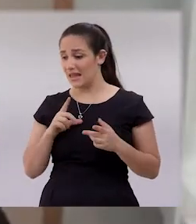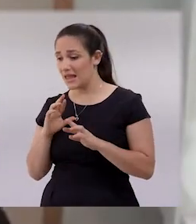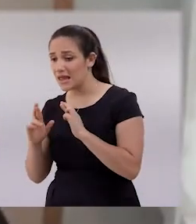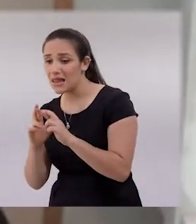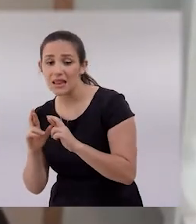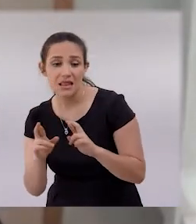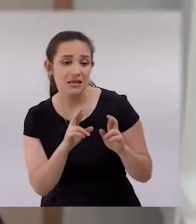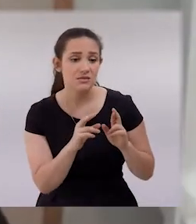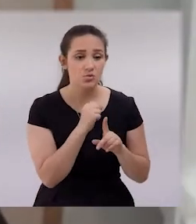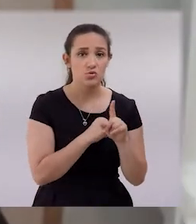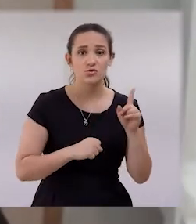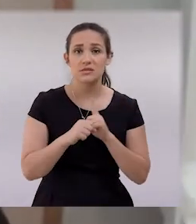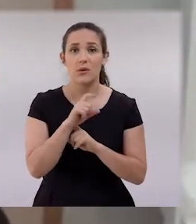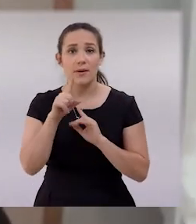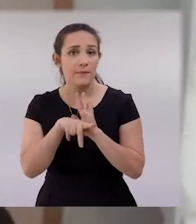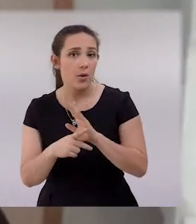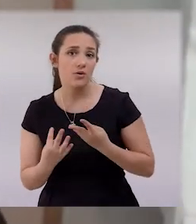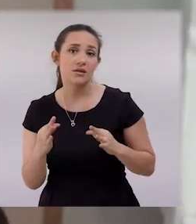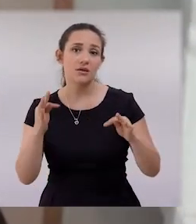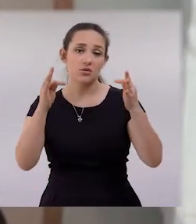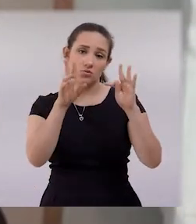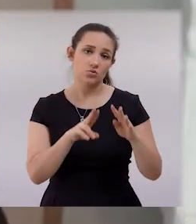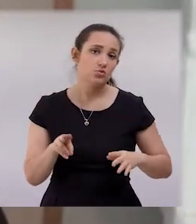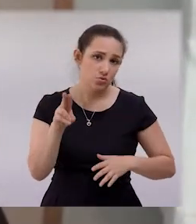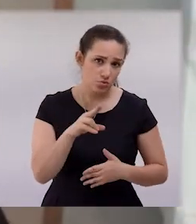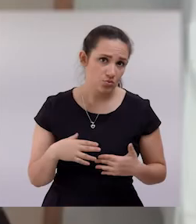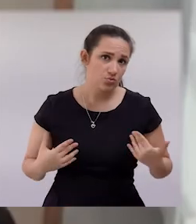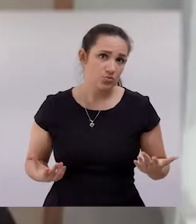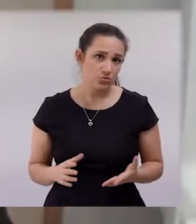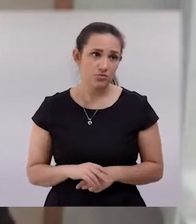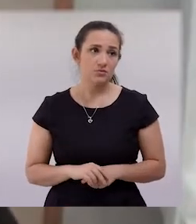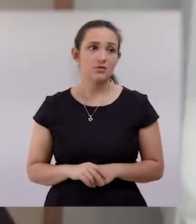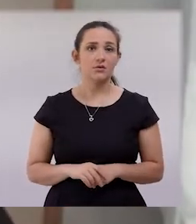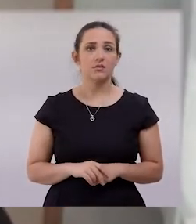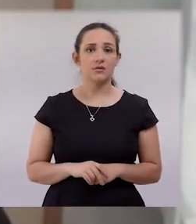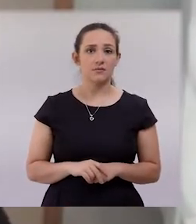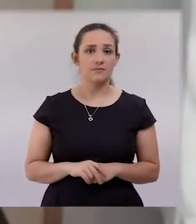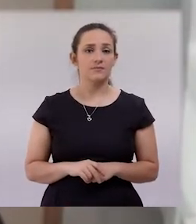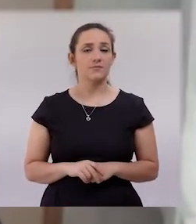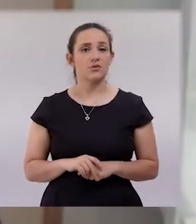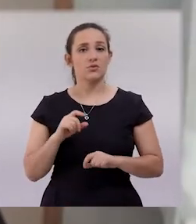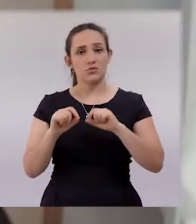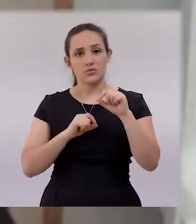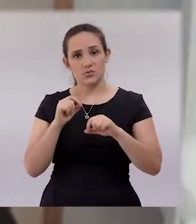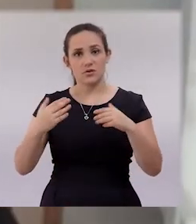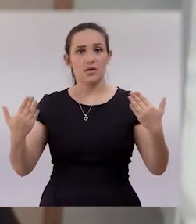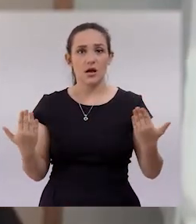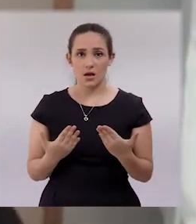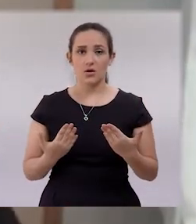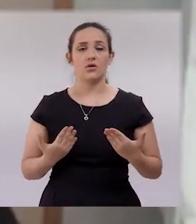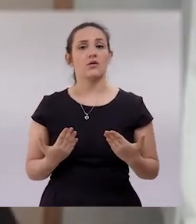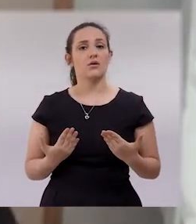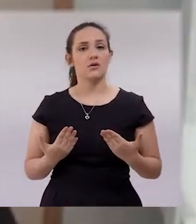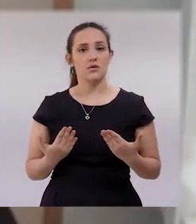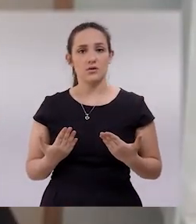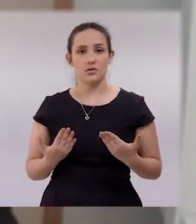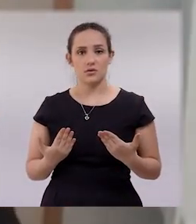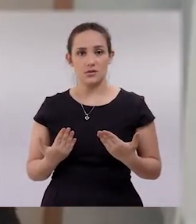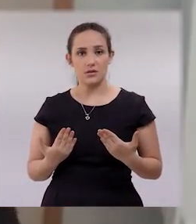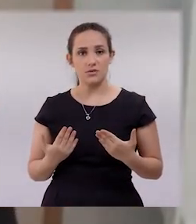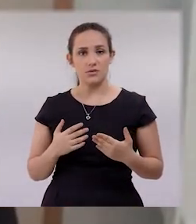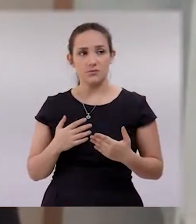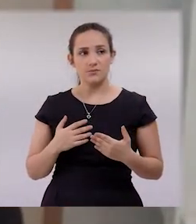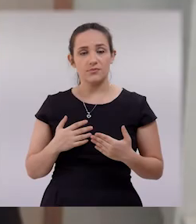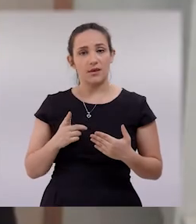relações. Ela demanda isso o tempo inteiro, dos profissionais, das relações sociais e da sua